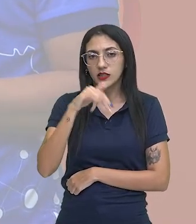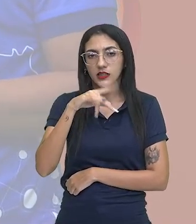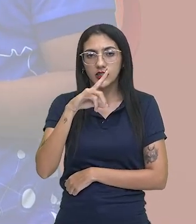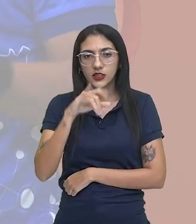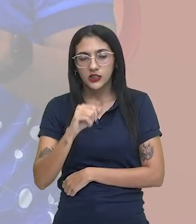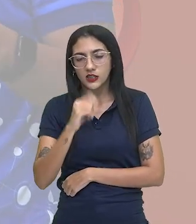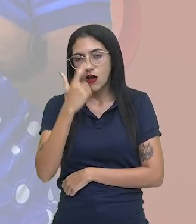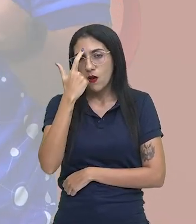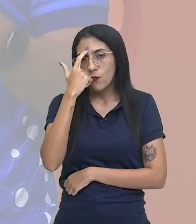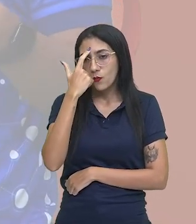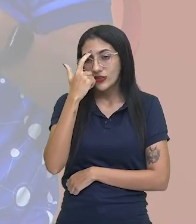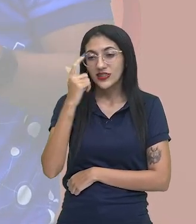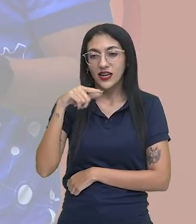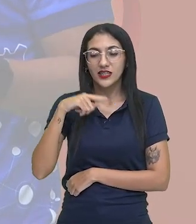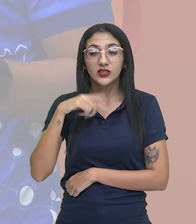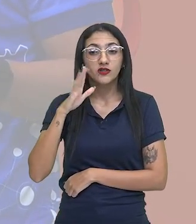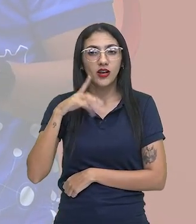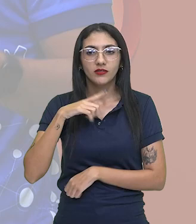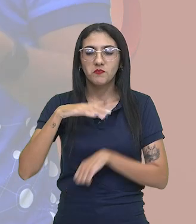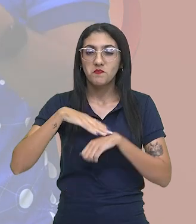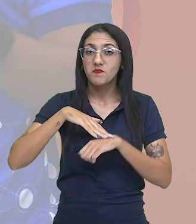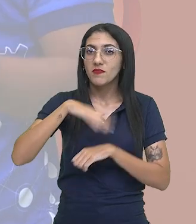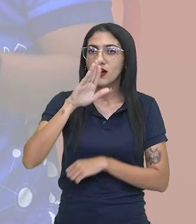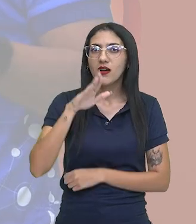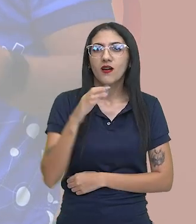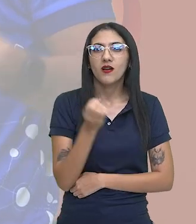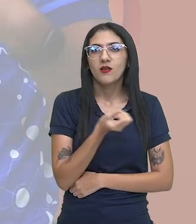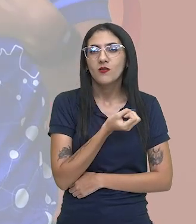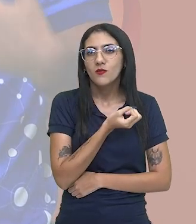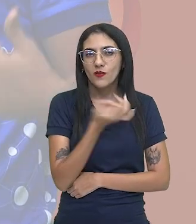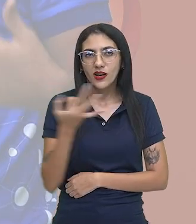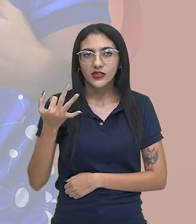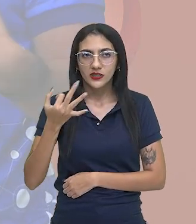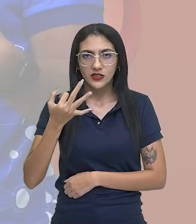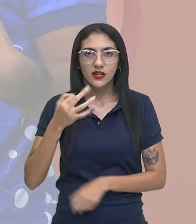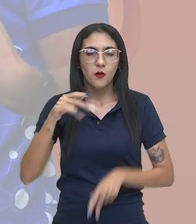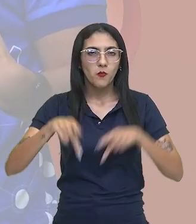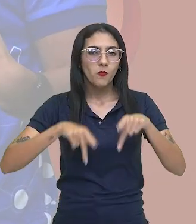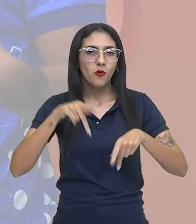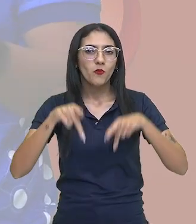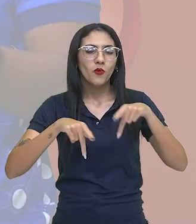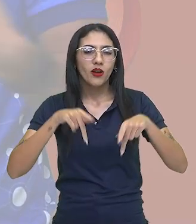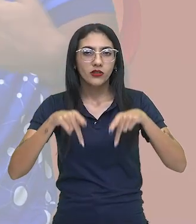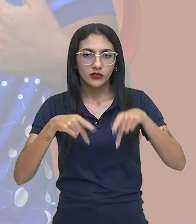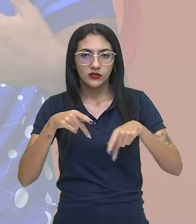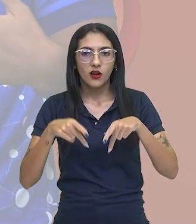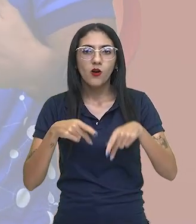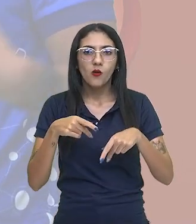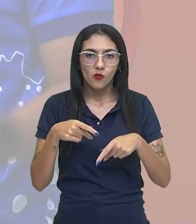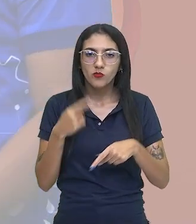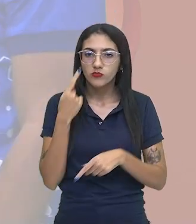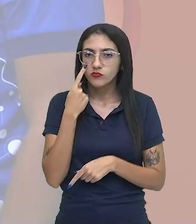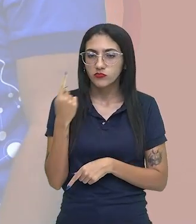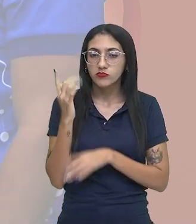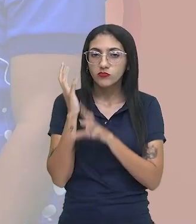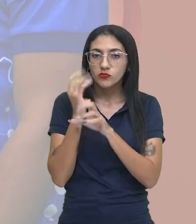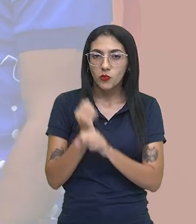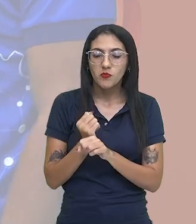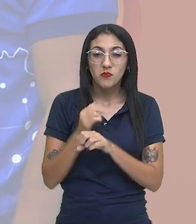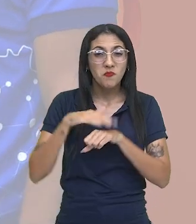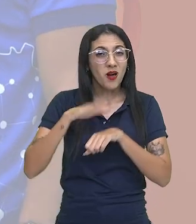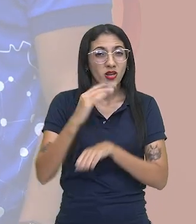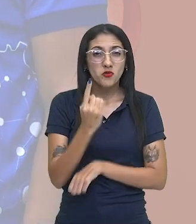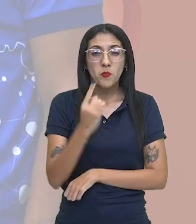né, já nos últimos anos, ela passou a ser o país com a maior quantidade de pessoas morando em números absolutos, né? Mais de